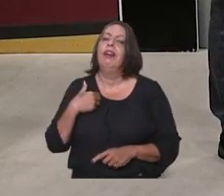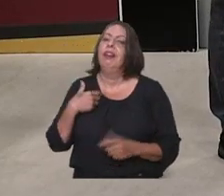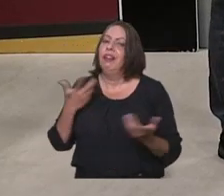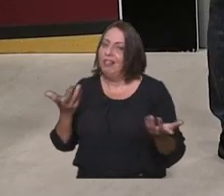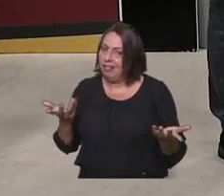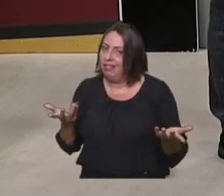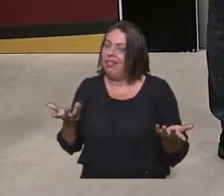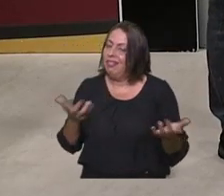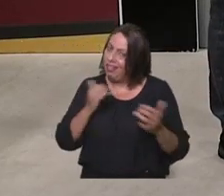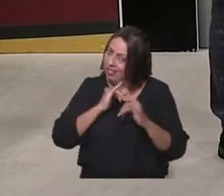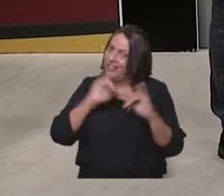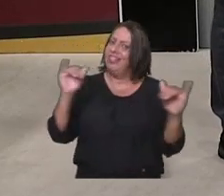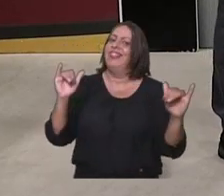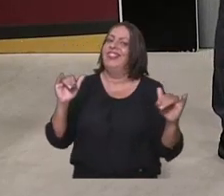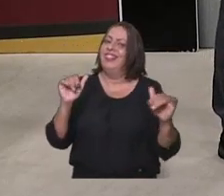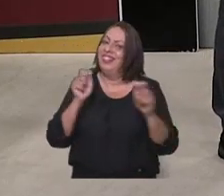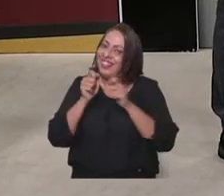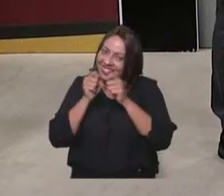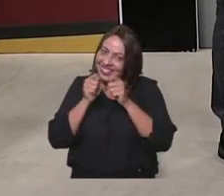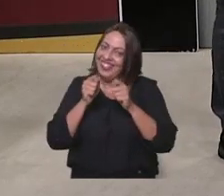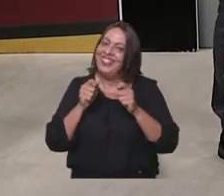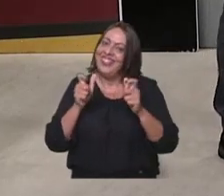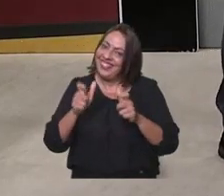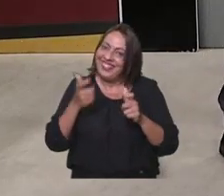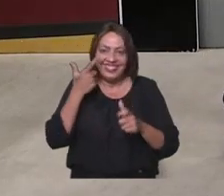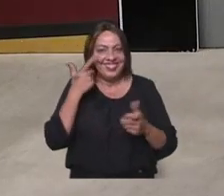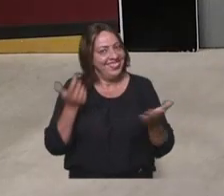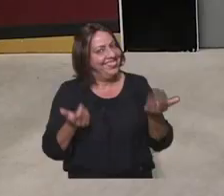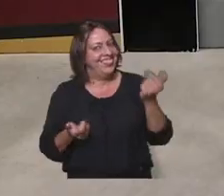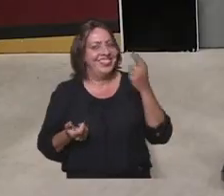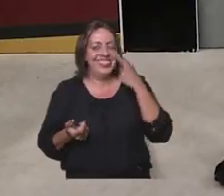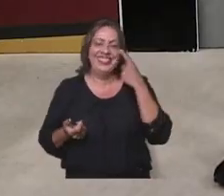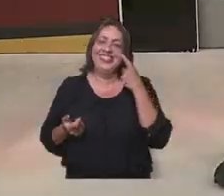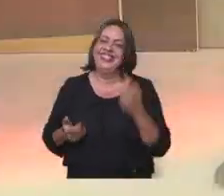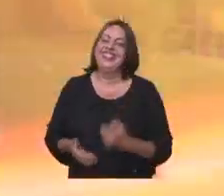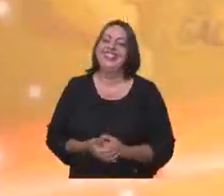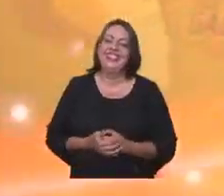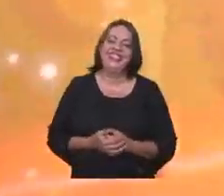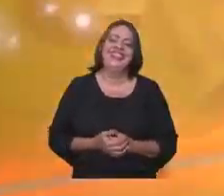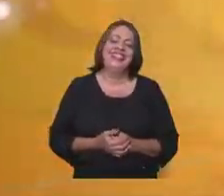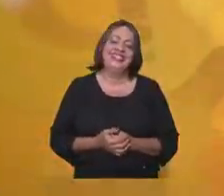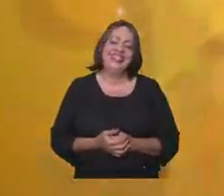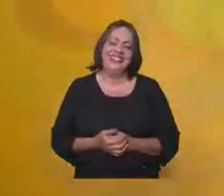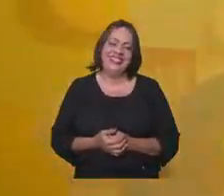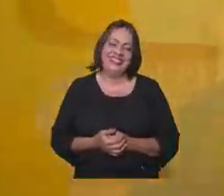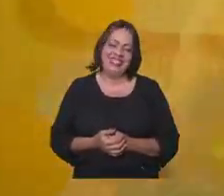deixou um recadinho para a nossa caravana, vamos ver? Ai, quero ver, vamos lá, gente!